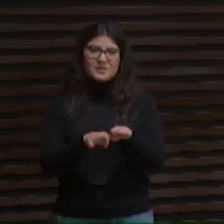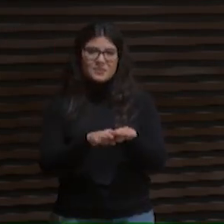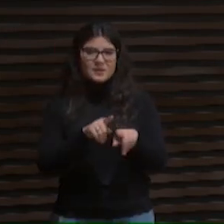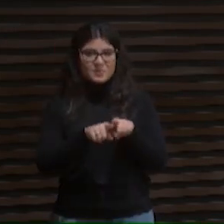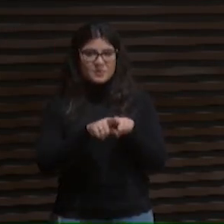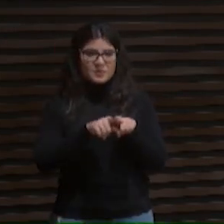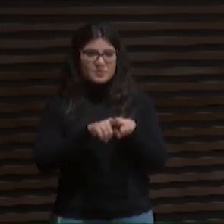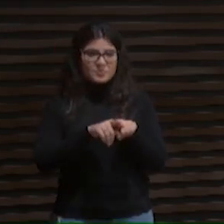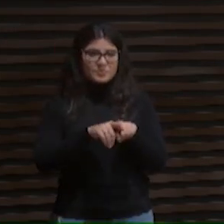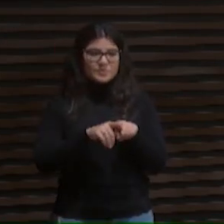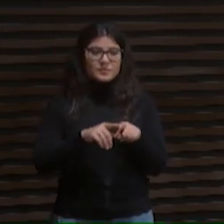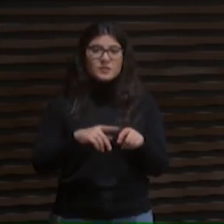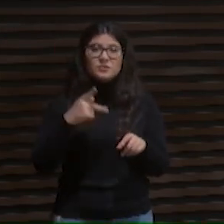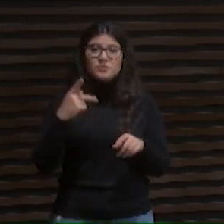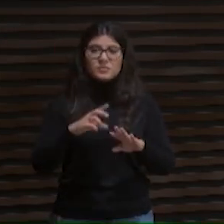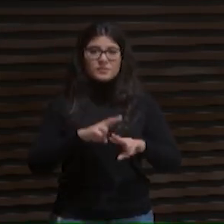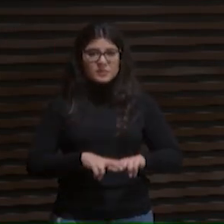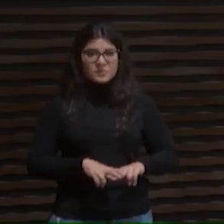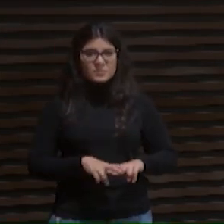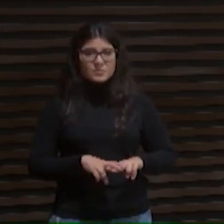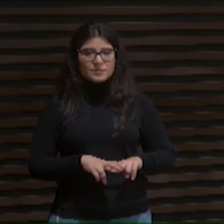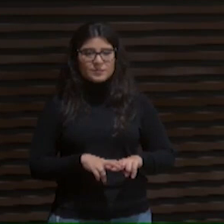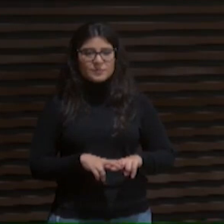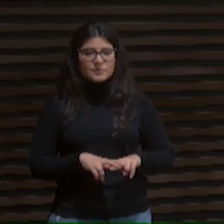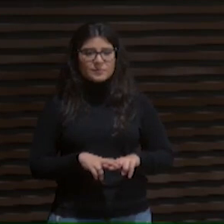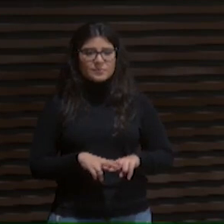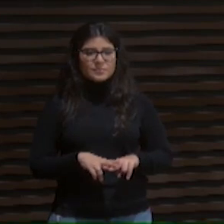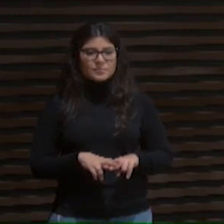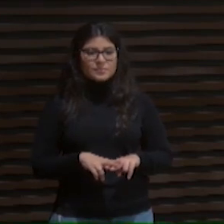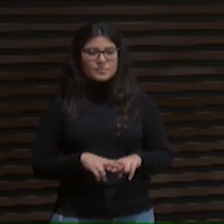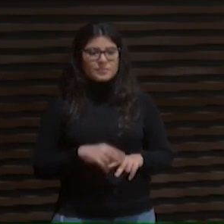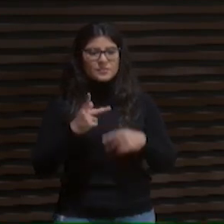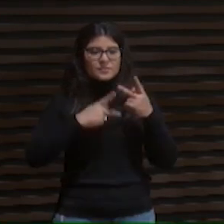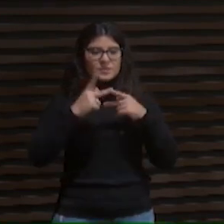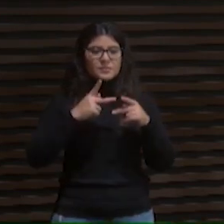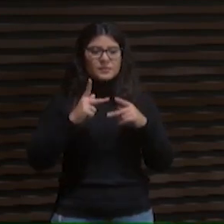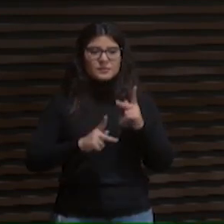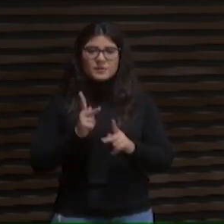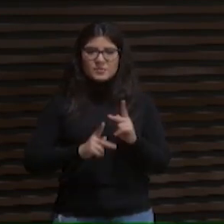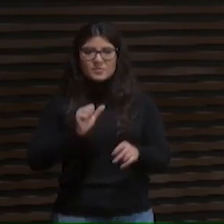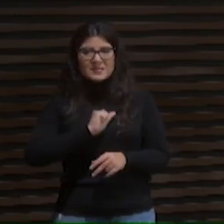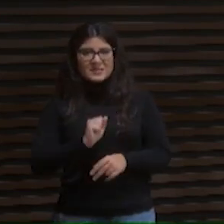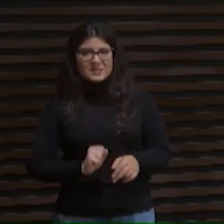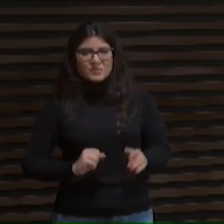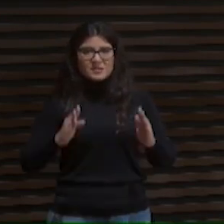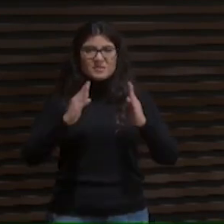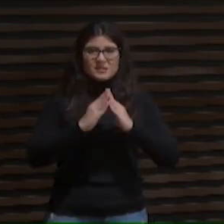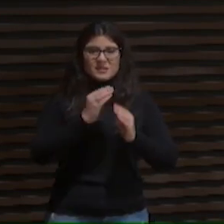Desde a sua prisão, ele falou ao povo, aos sacerdotes, ao sinédrio,